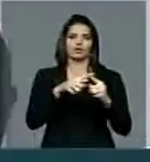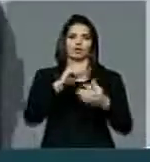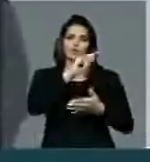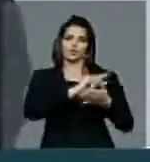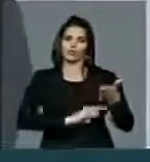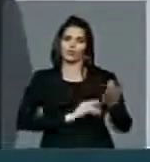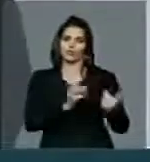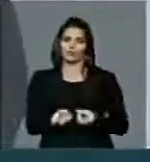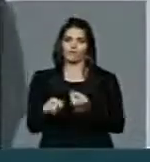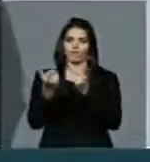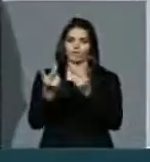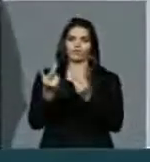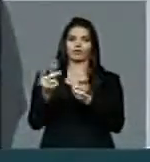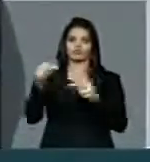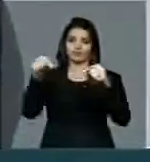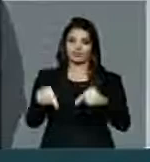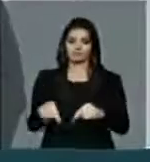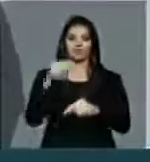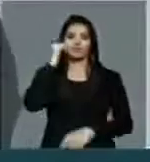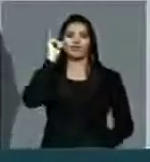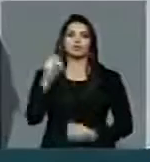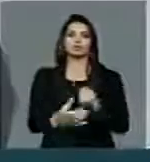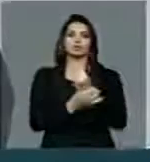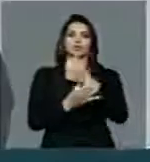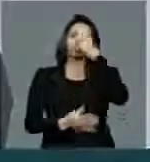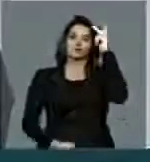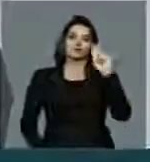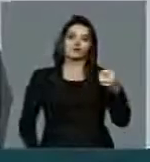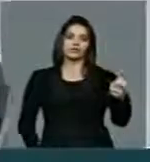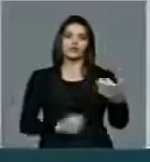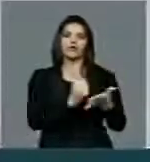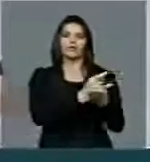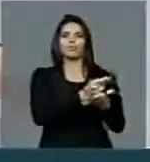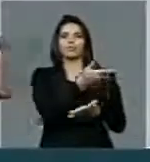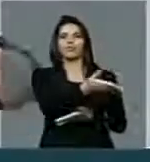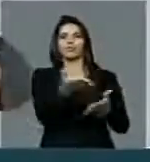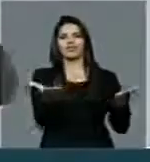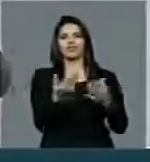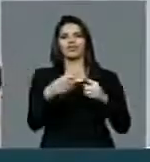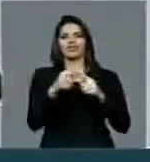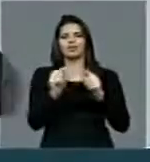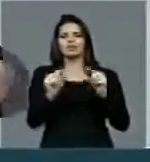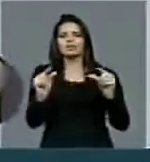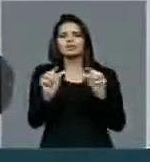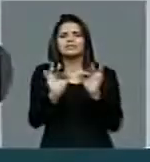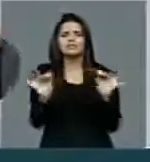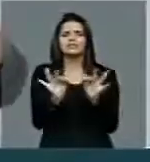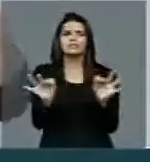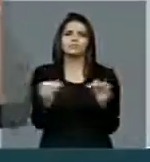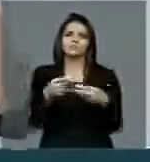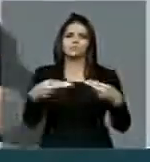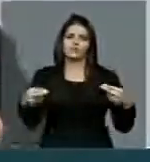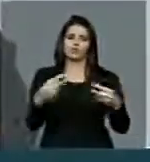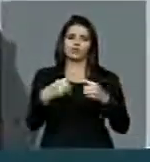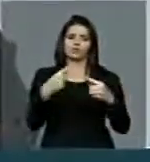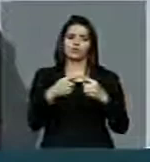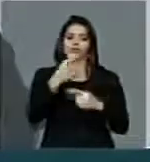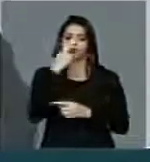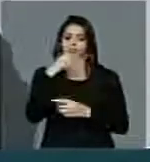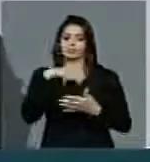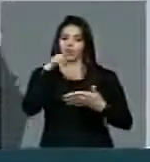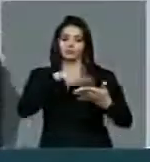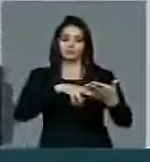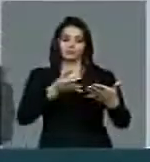dê segurança para quem está comprando. São essas pequenas situações, que eu chamo de pequenas situações, porque estão nas pequenas